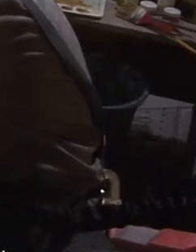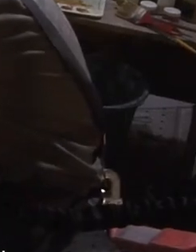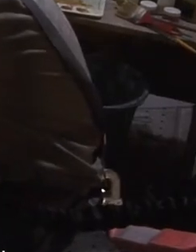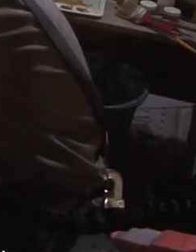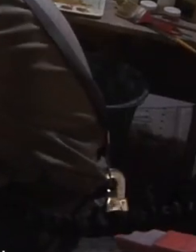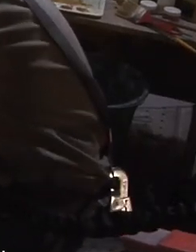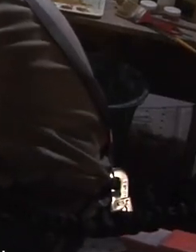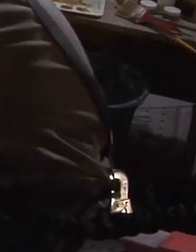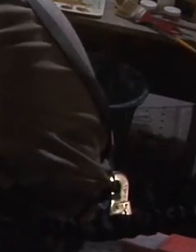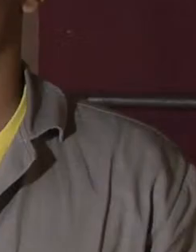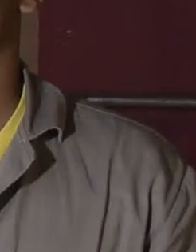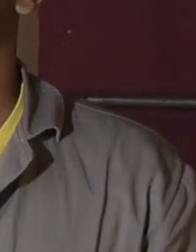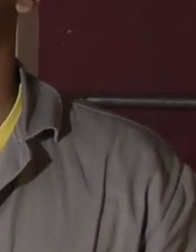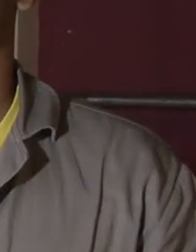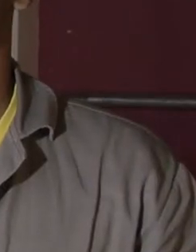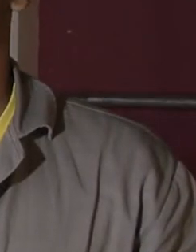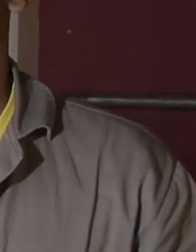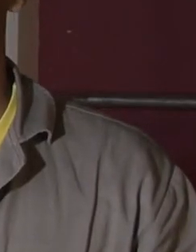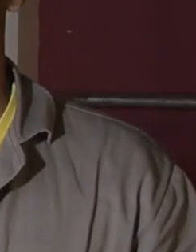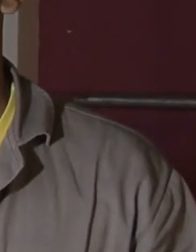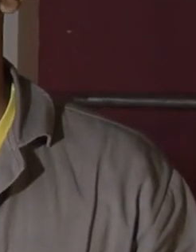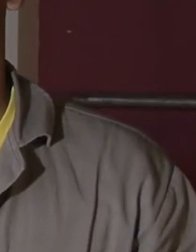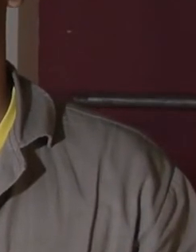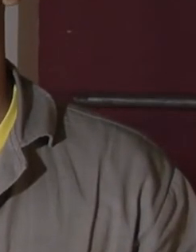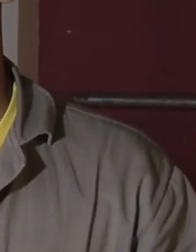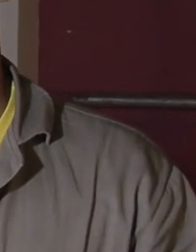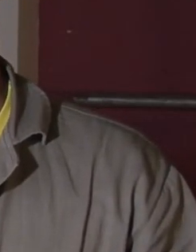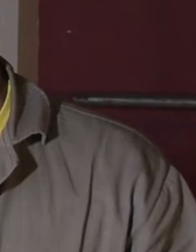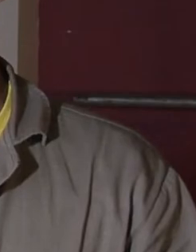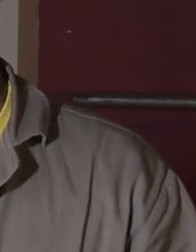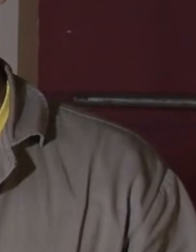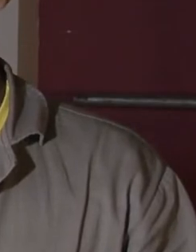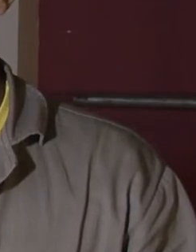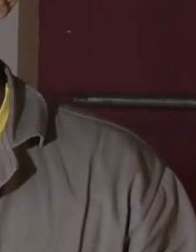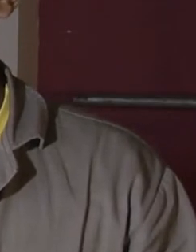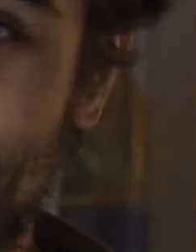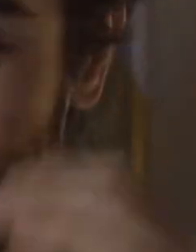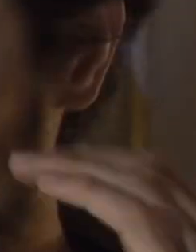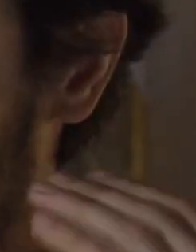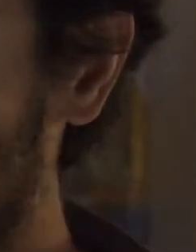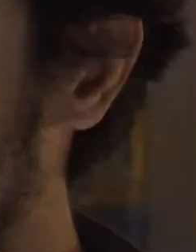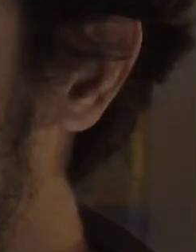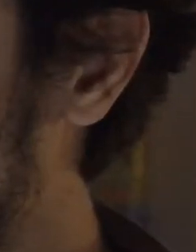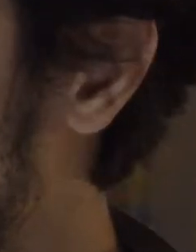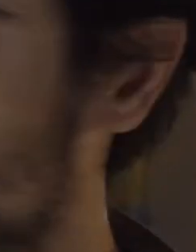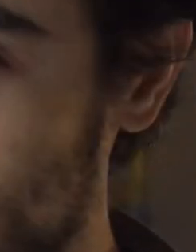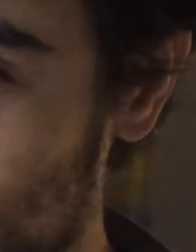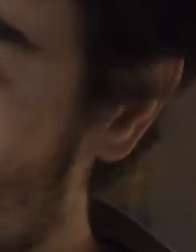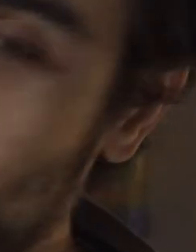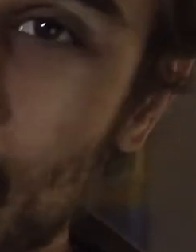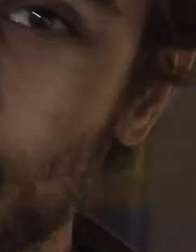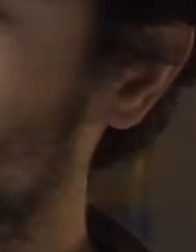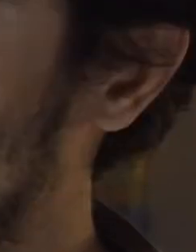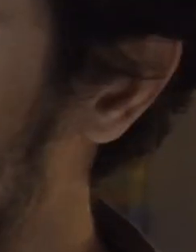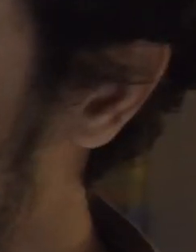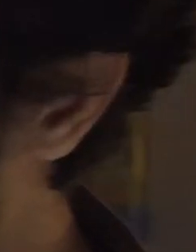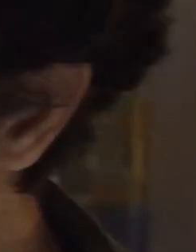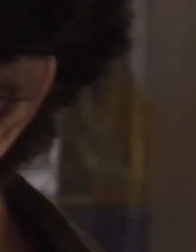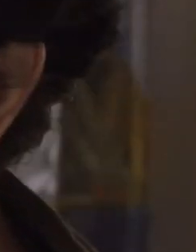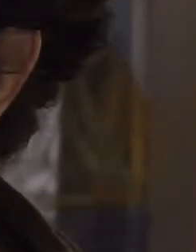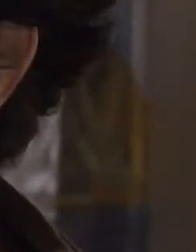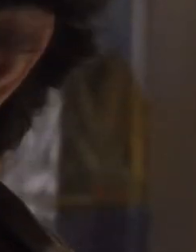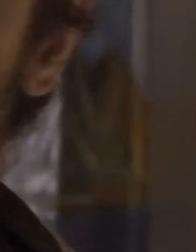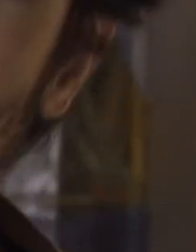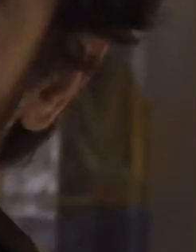improviso. Depois que você montou sua estratégia, você tem que ir ali e executar. Eu já chego aqui com todas as cores prontas, todas as